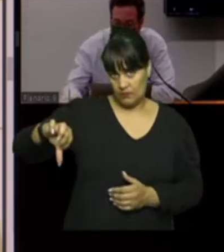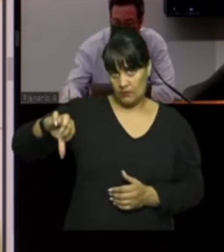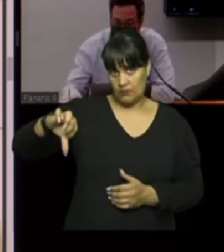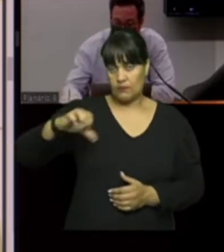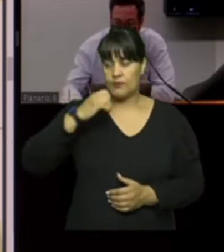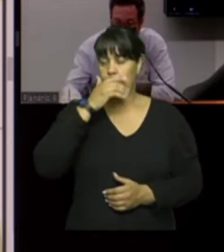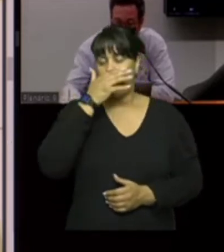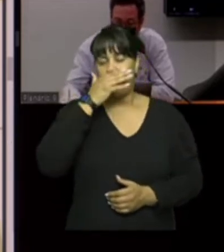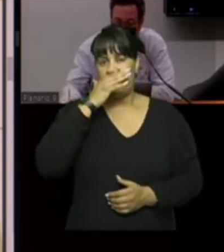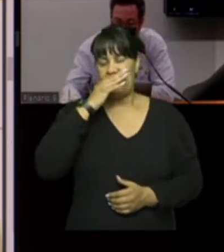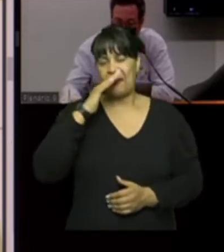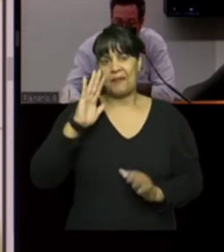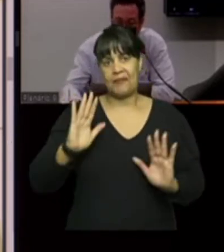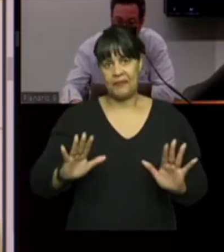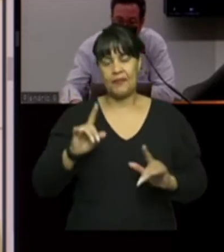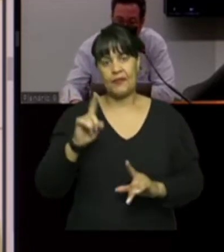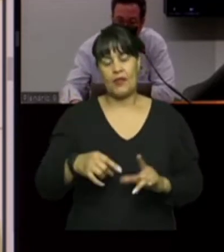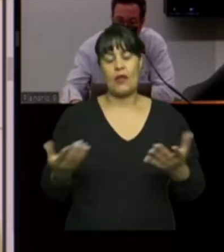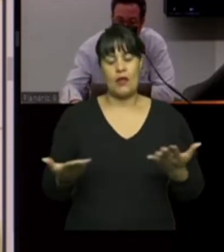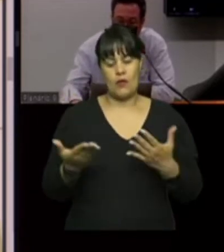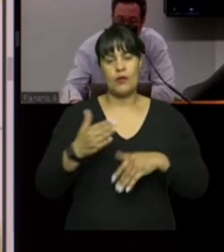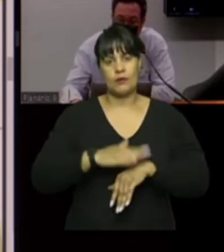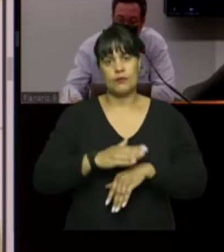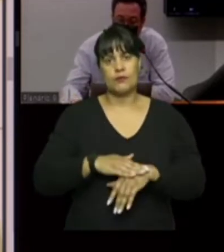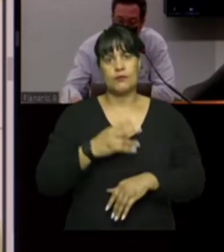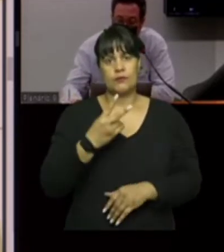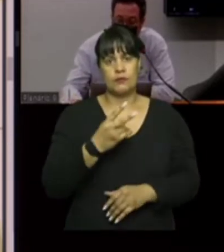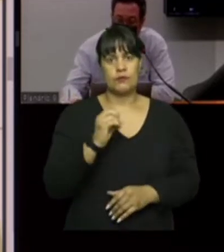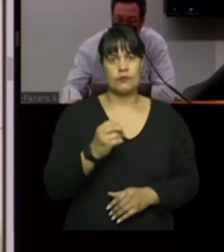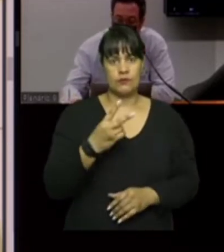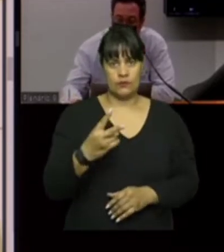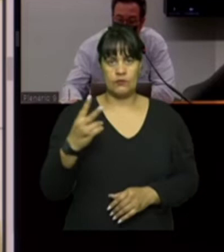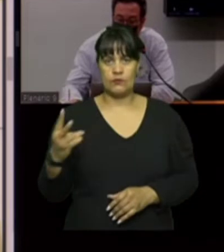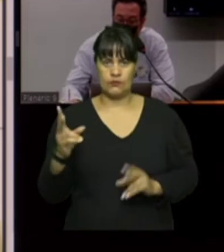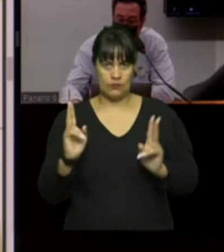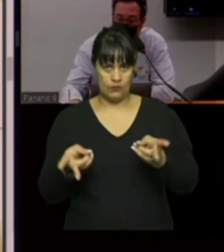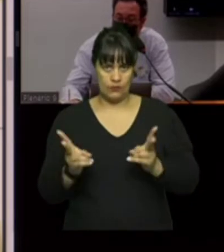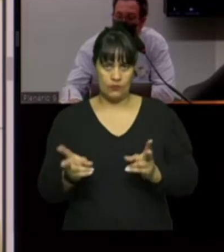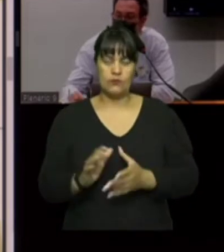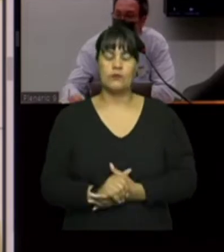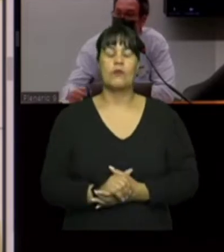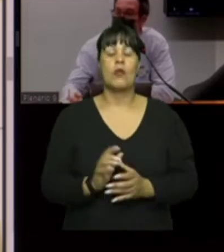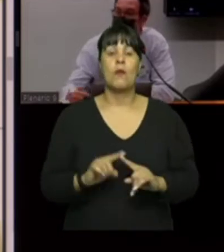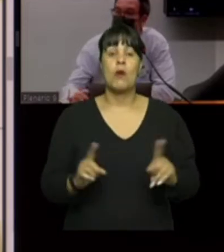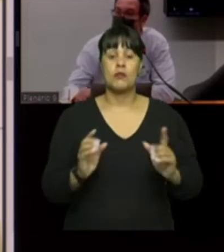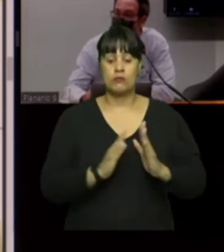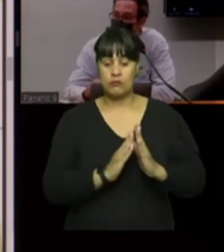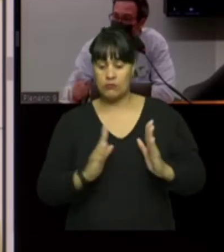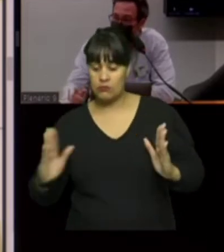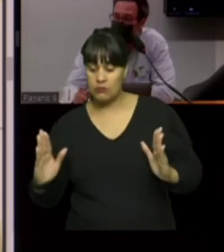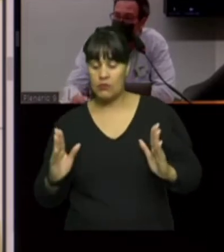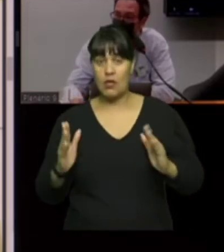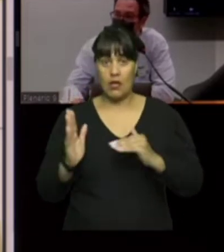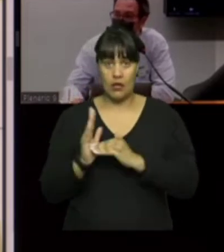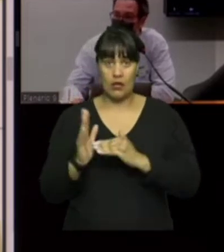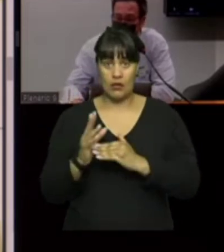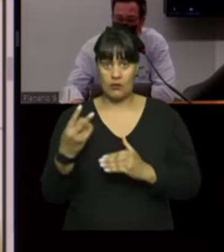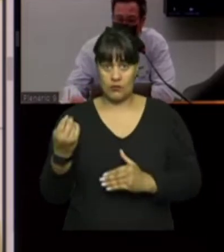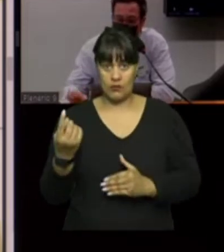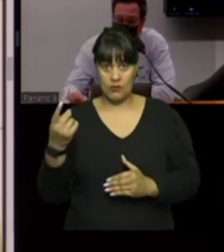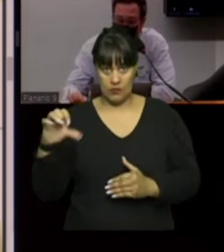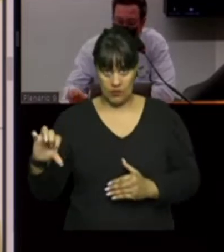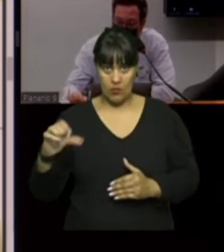nesse momento que nós estamos, 2022, mas de 2016 a 2019 foi o menor investimento do orçamento da